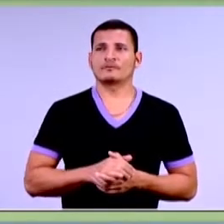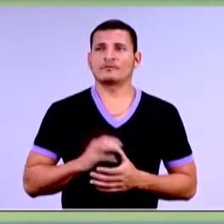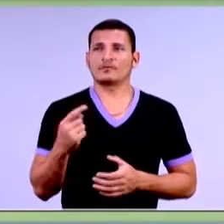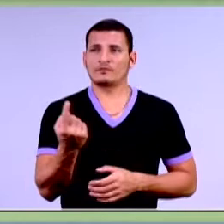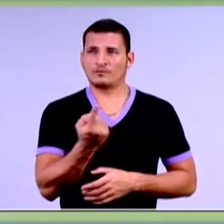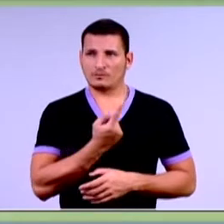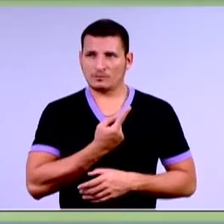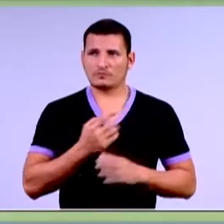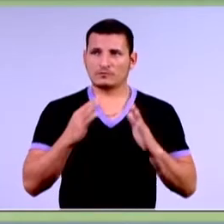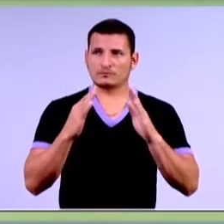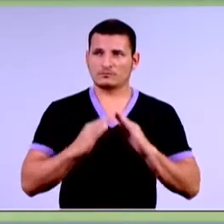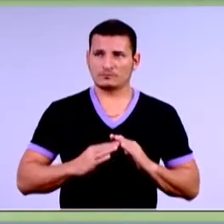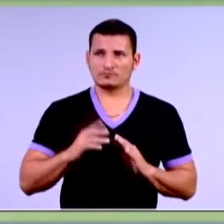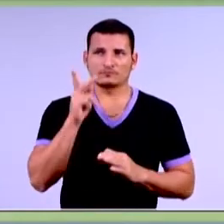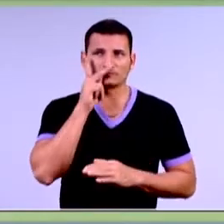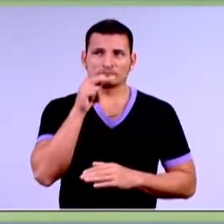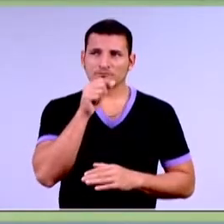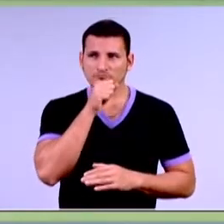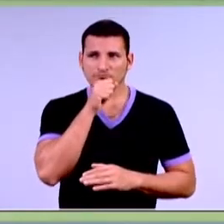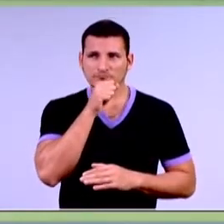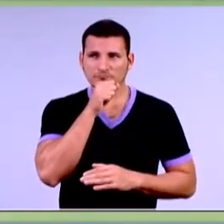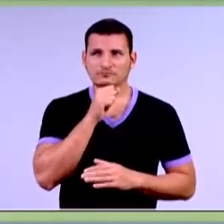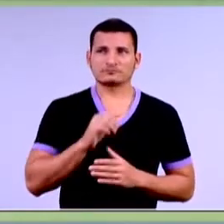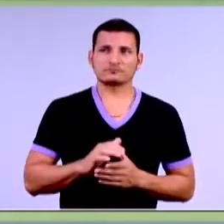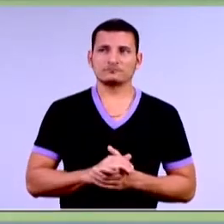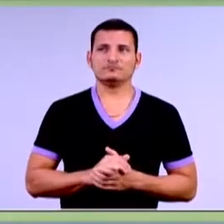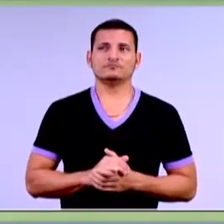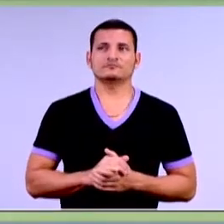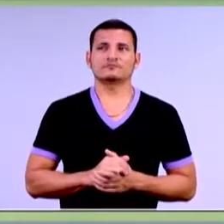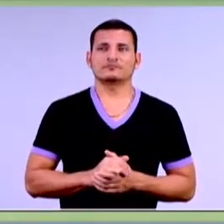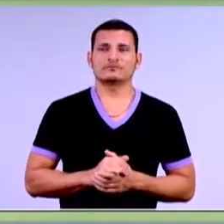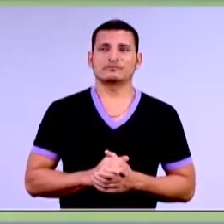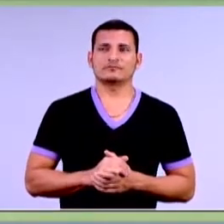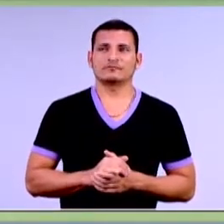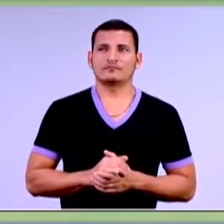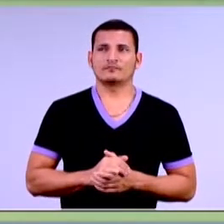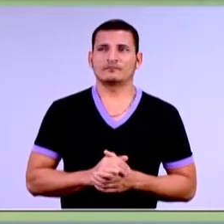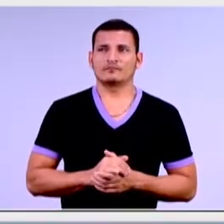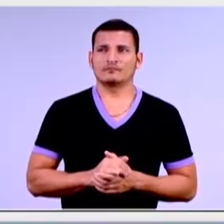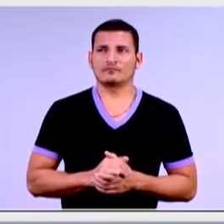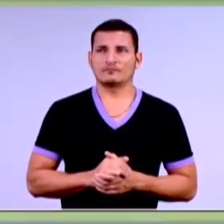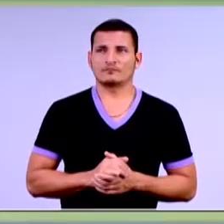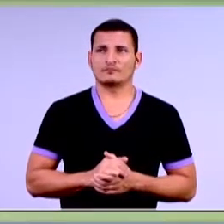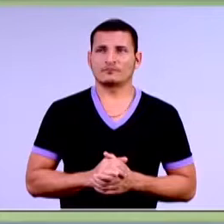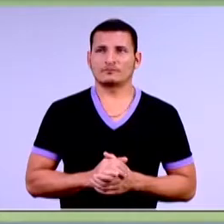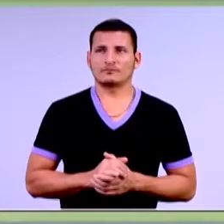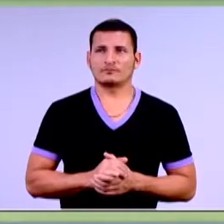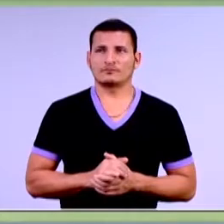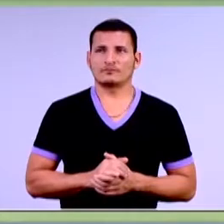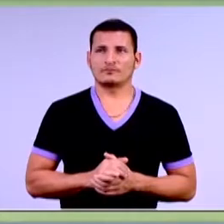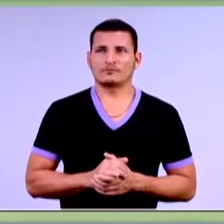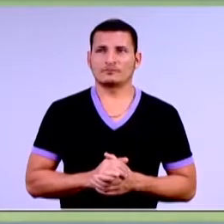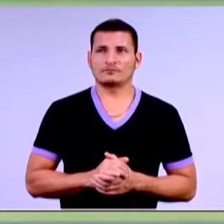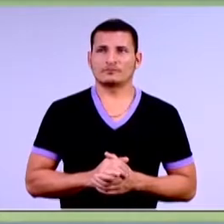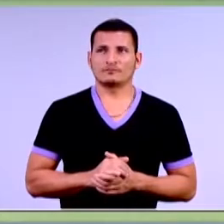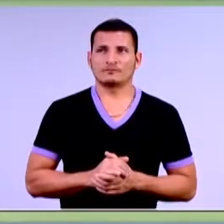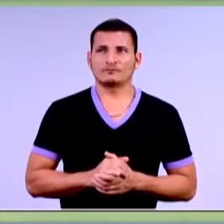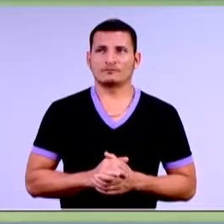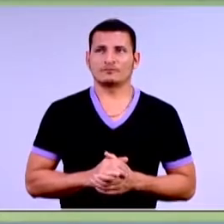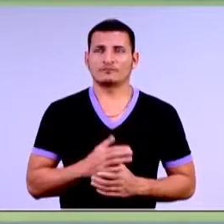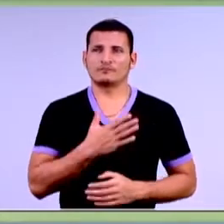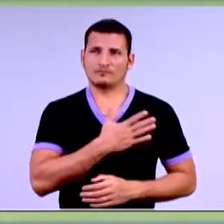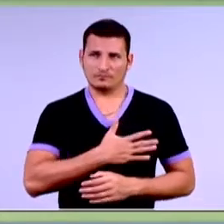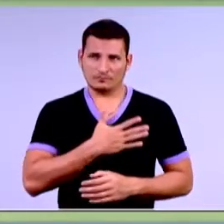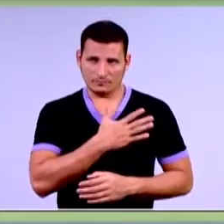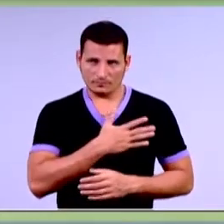em porto velho que o verbo morar livre no presente o que gostaria de chamar